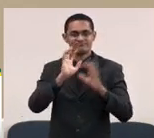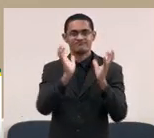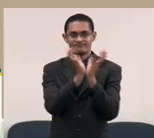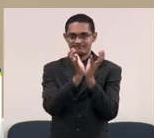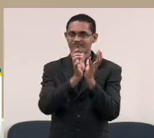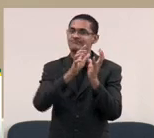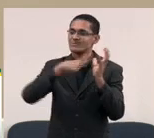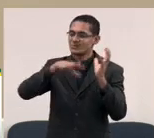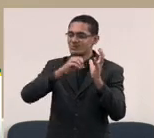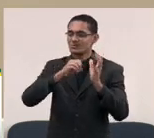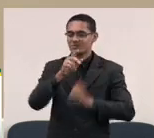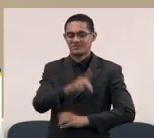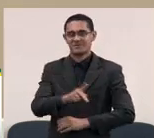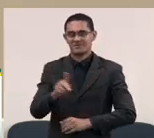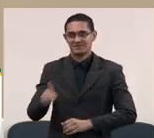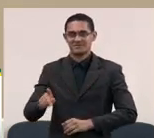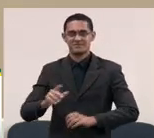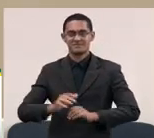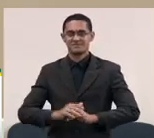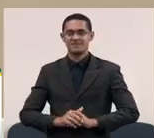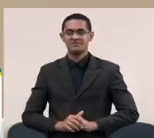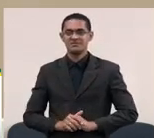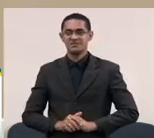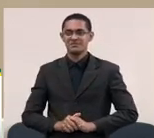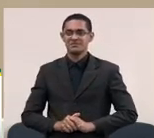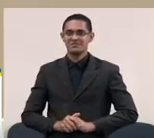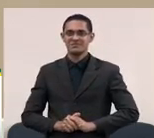dos professores.